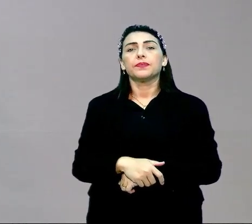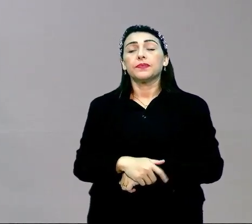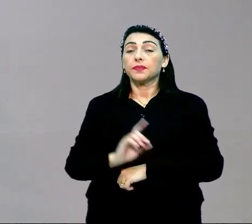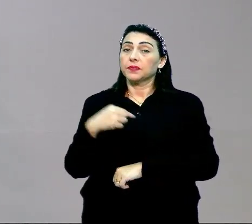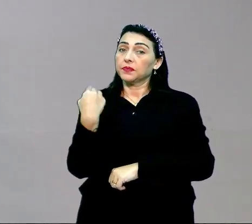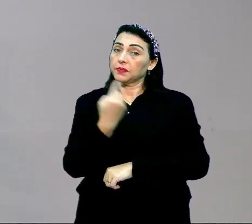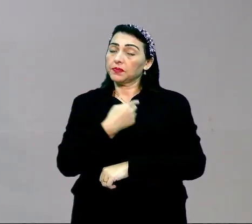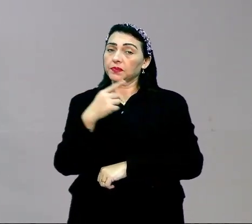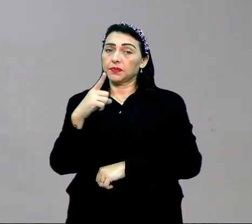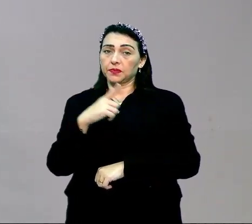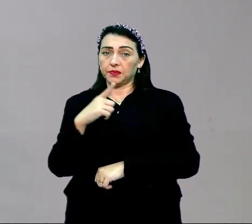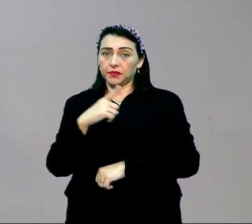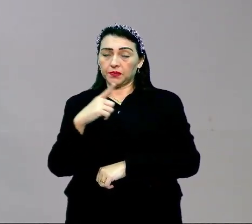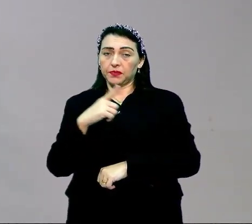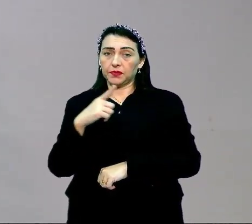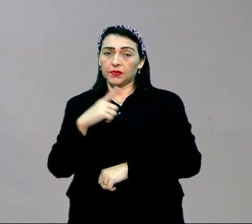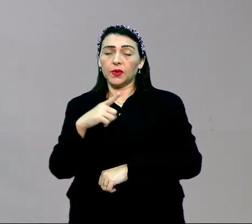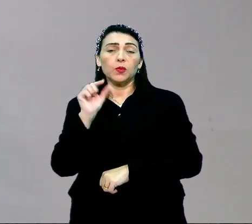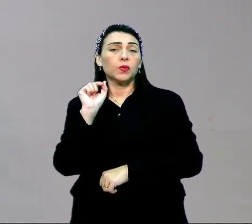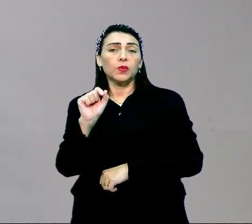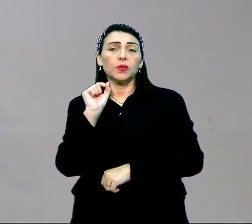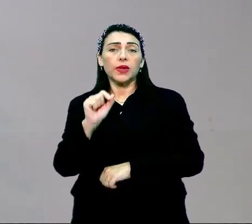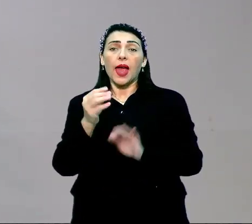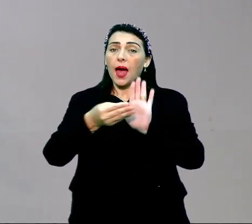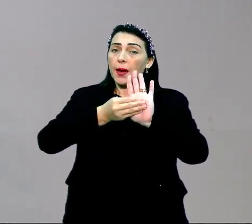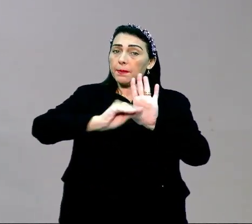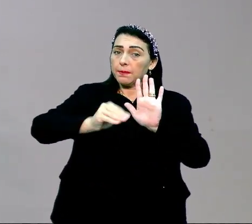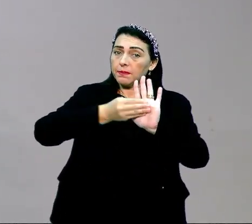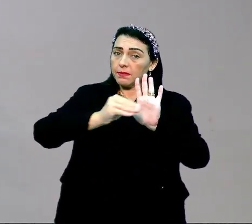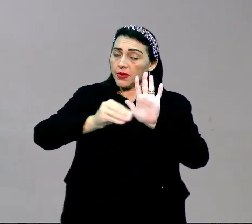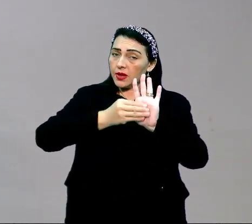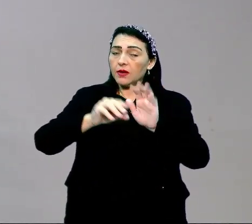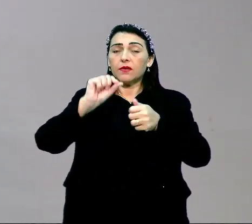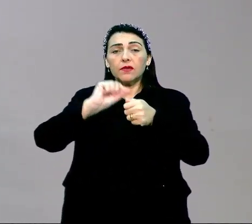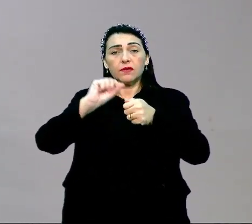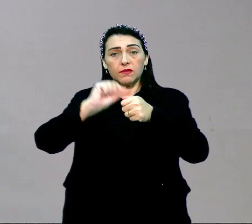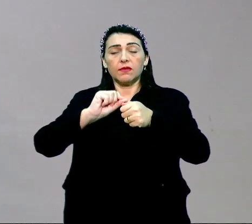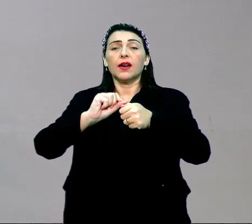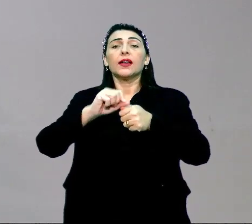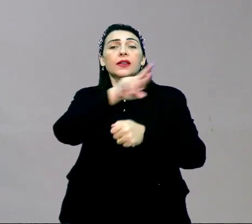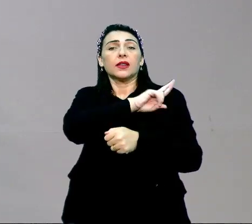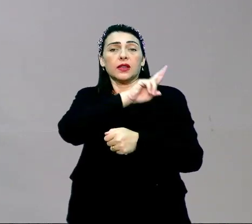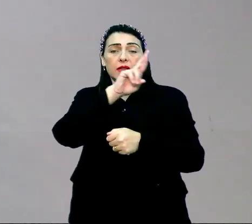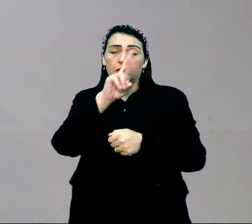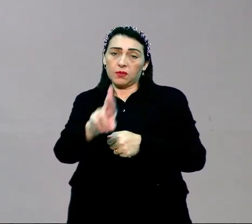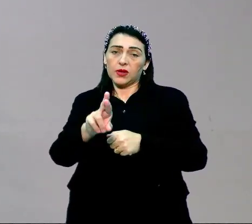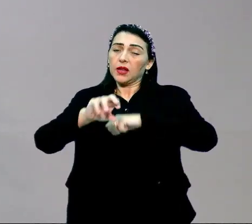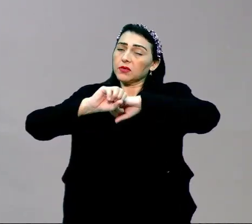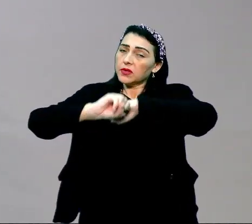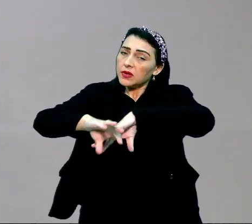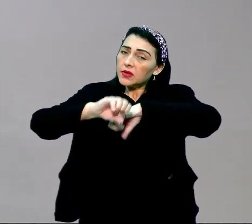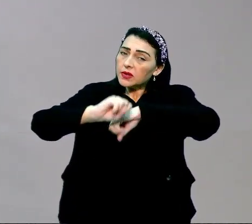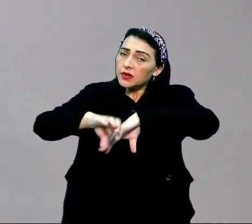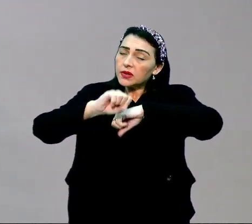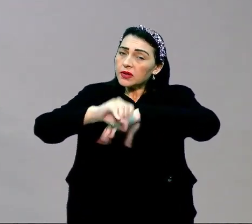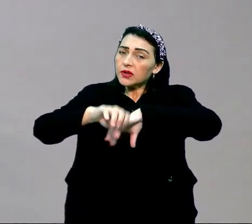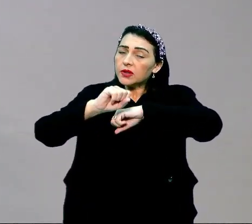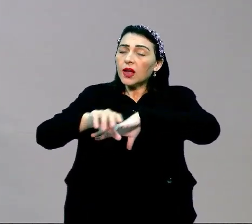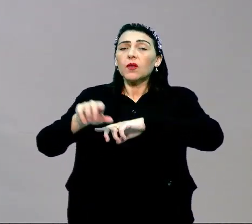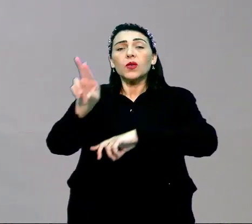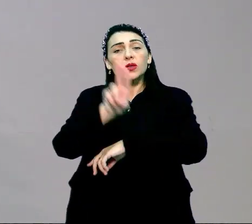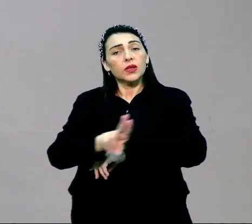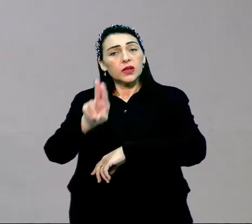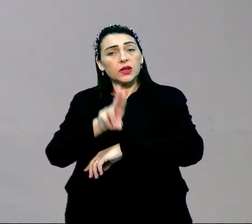A gente tem um direcionamento em que a mídia ela faz esse papel de interlocutor, né? Eu vou utilizar a mídia para